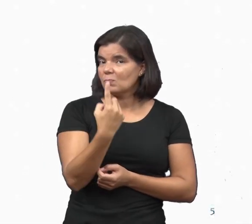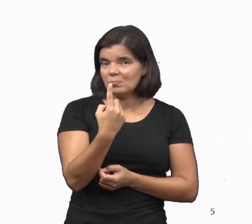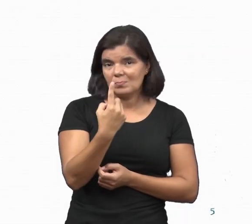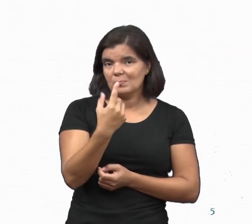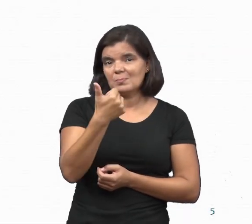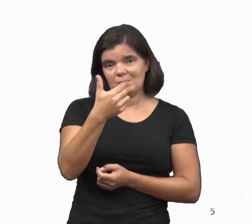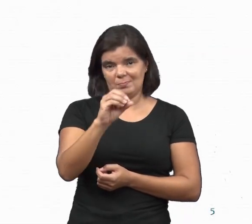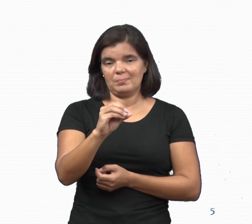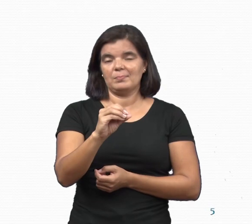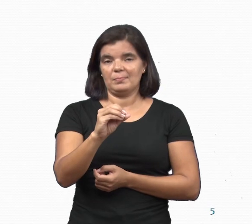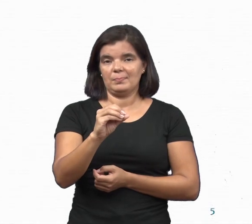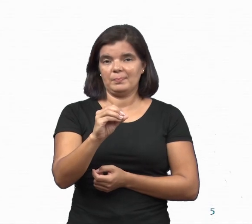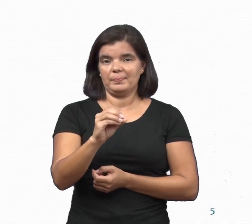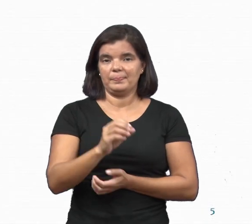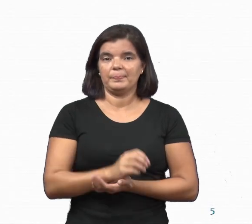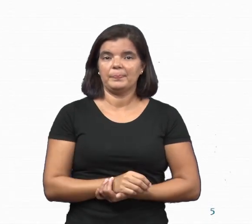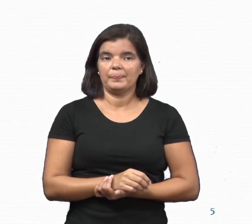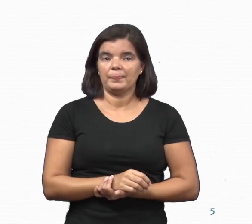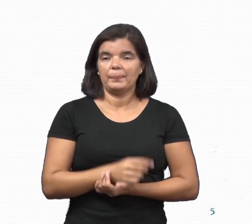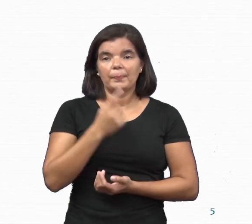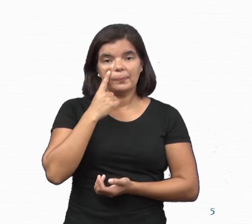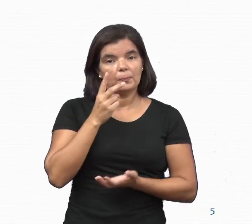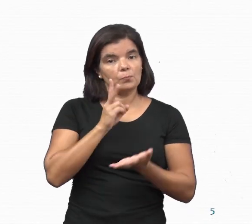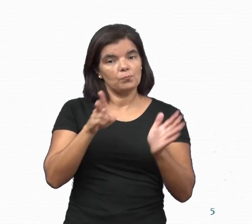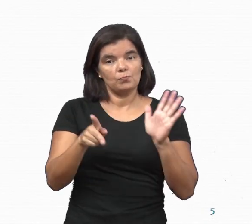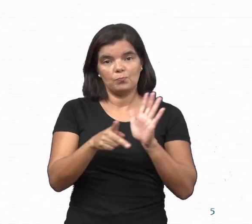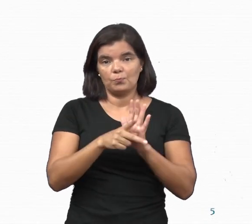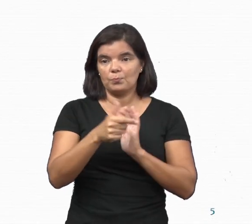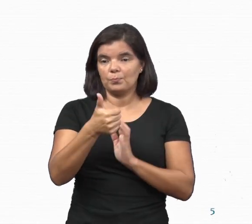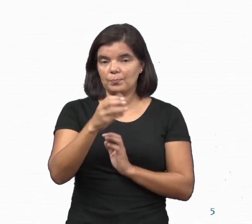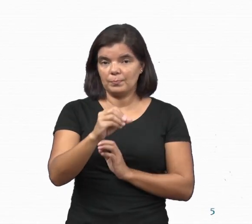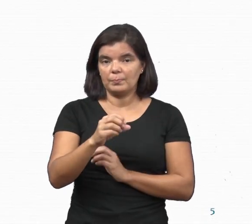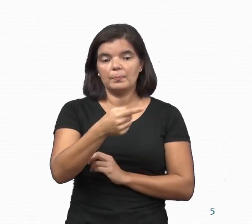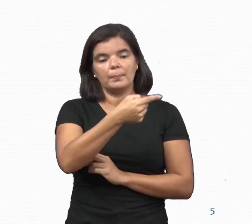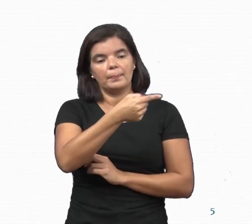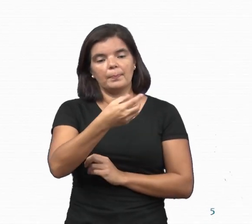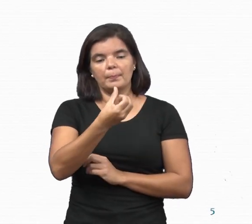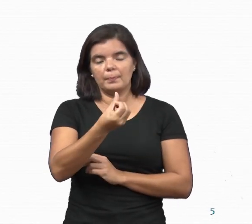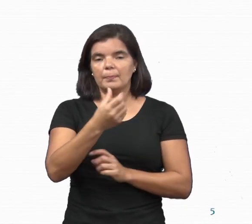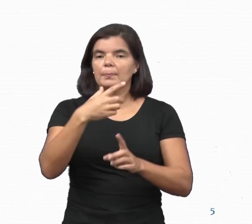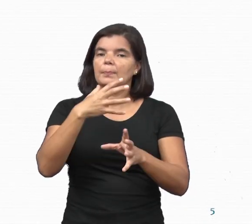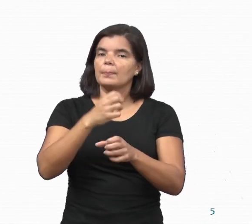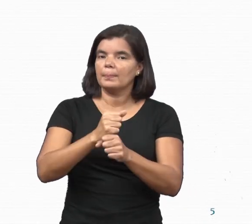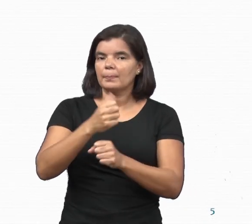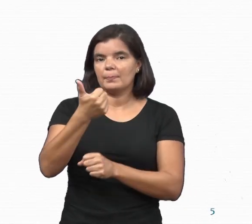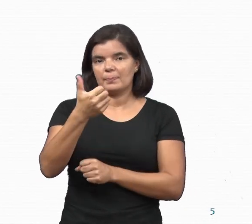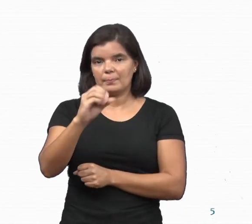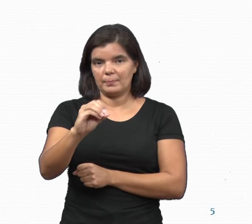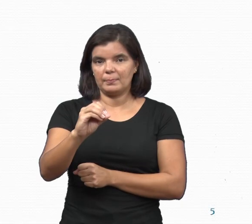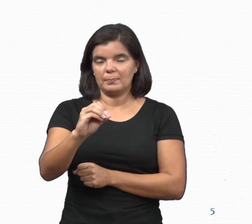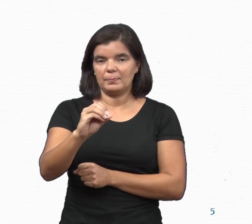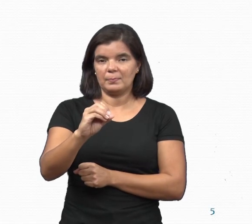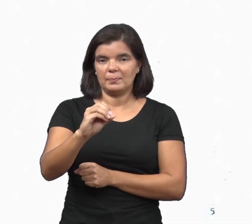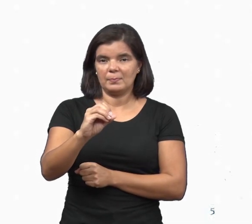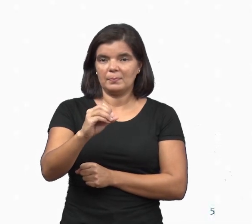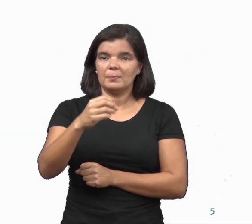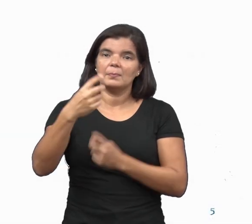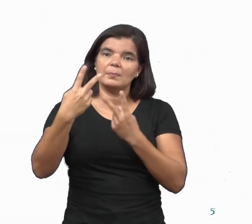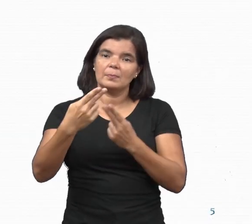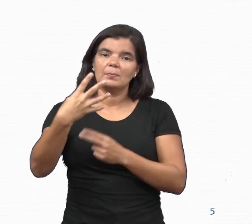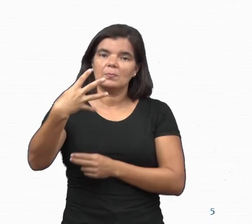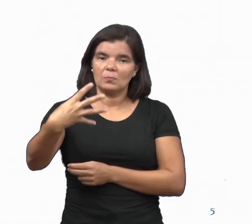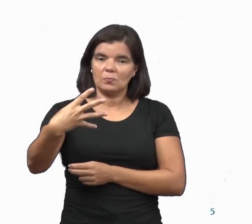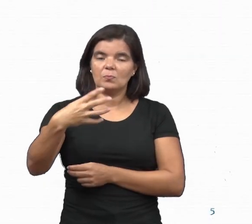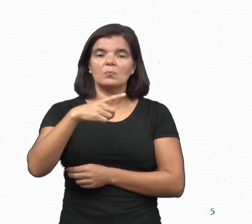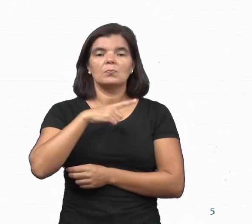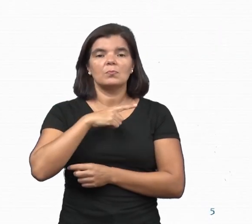vez. Então, vai ficar o próprio 10. E menos 6 mais 10 dá 4. Eu